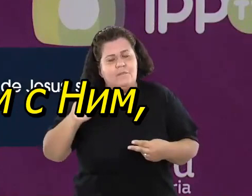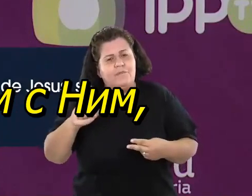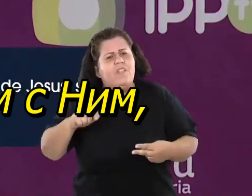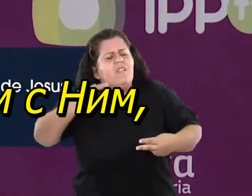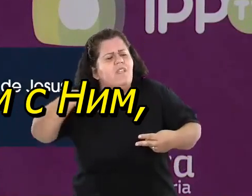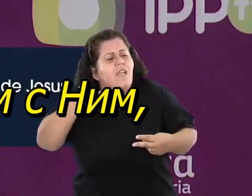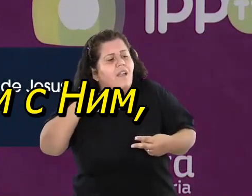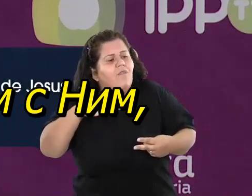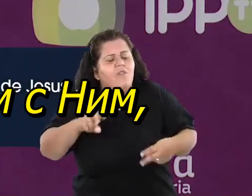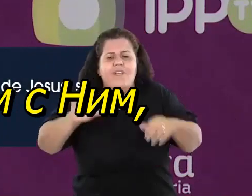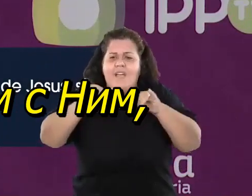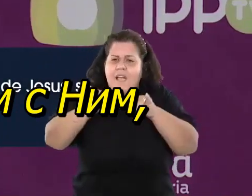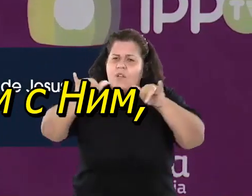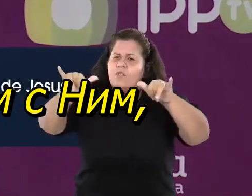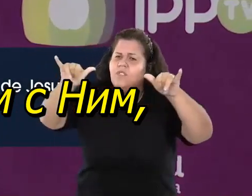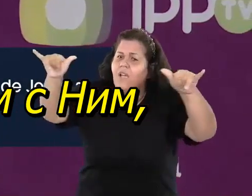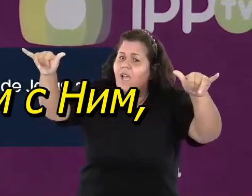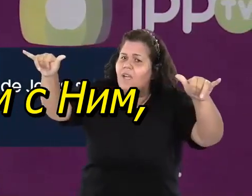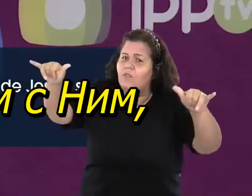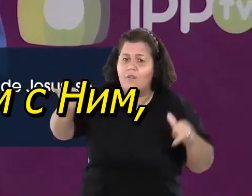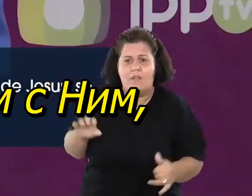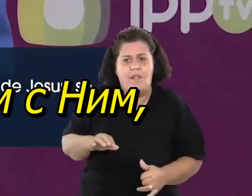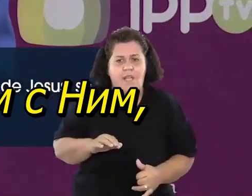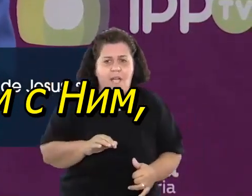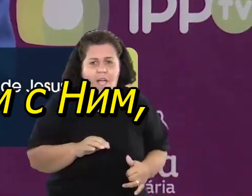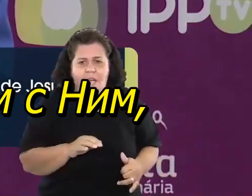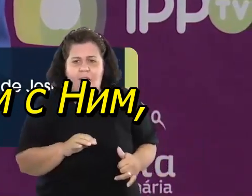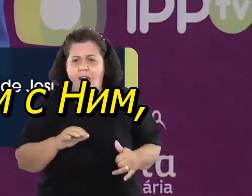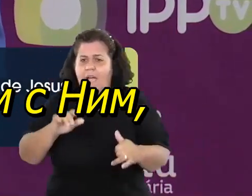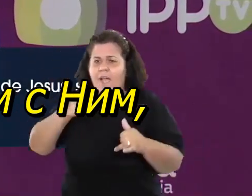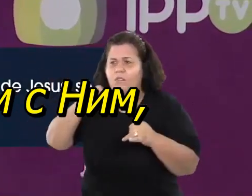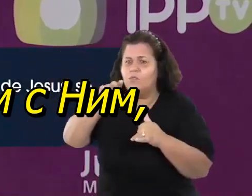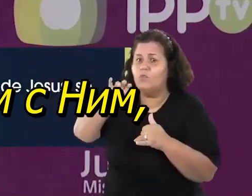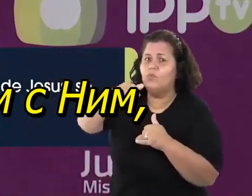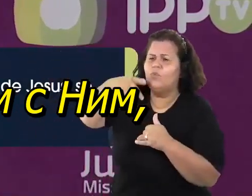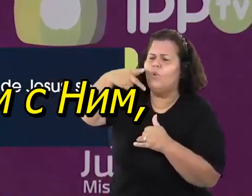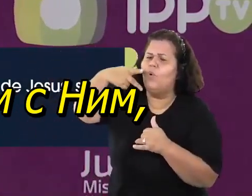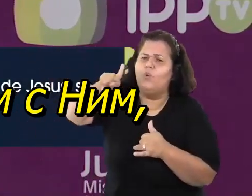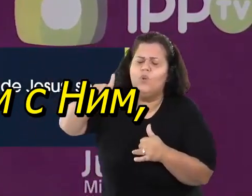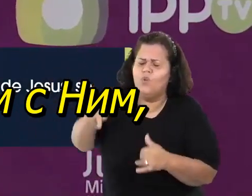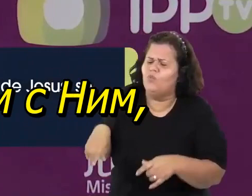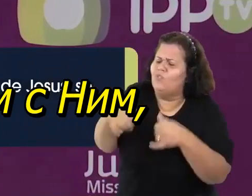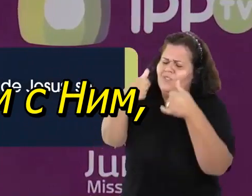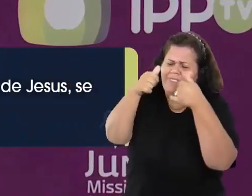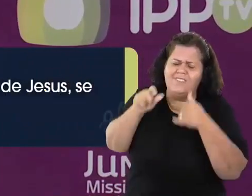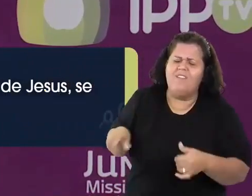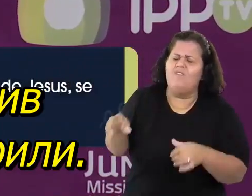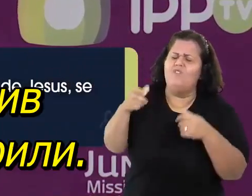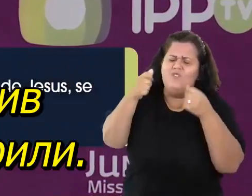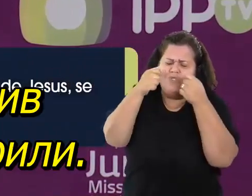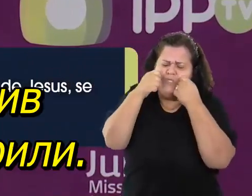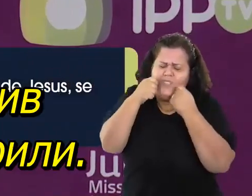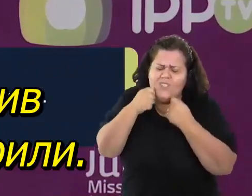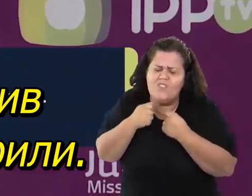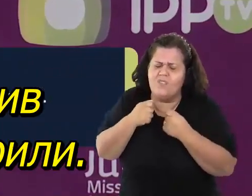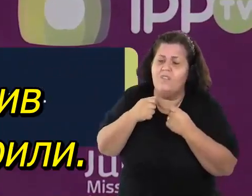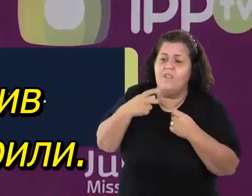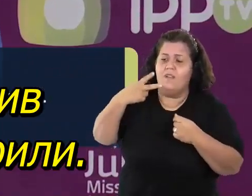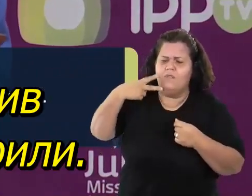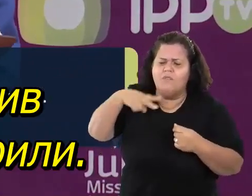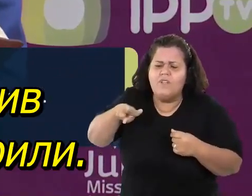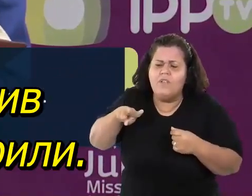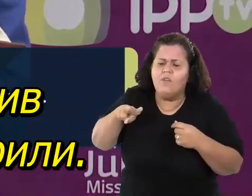ela, foi anunciá-lo a aqueles que, tendo sido companheiros de Jesus, se achavam tristes e choravam. Estes,